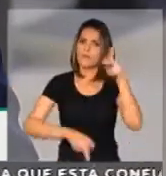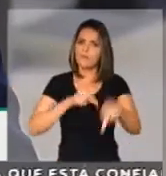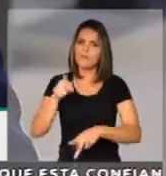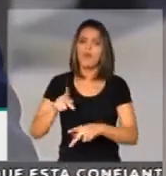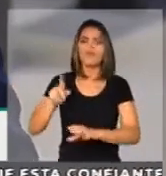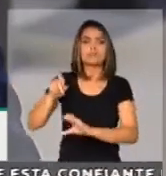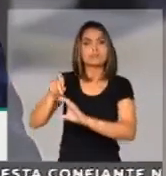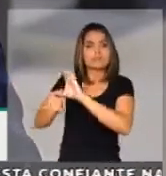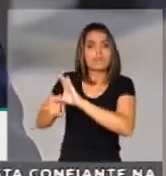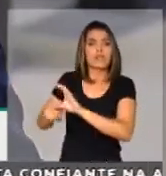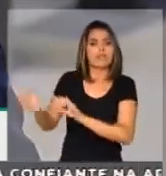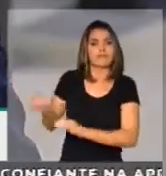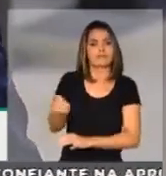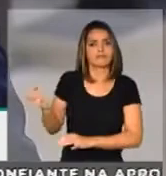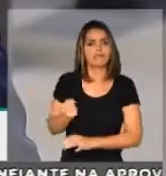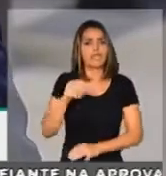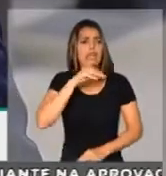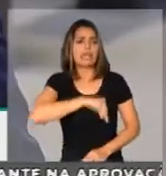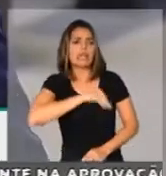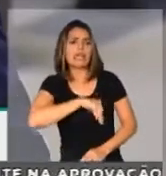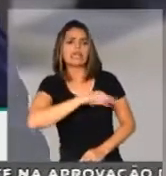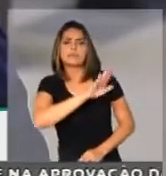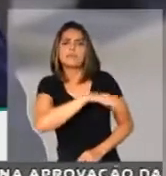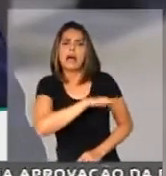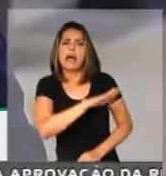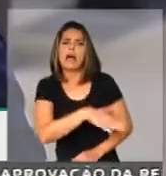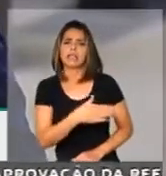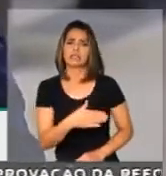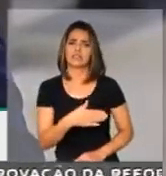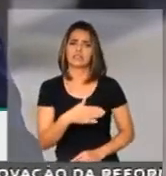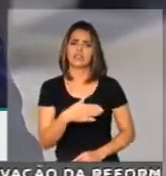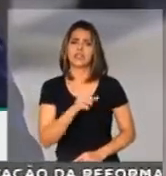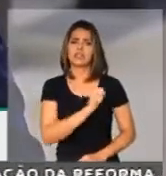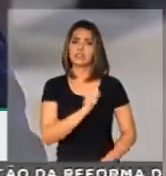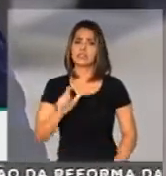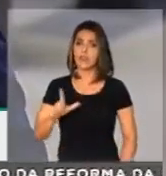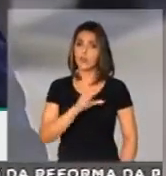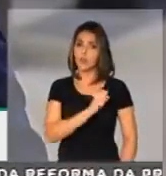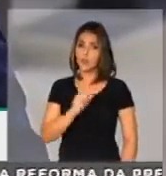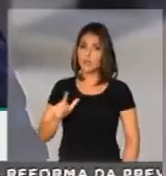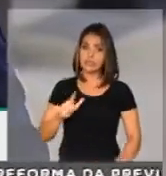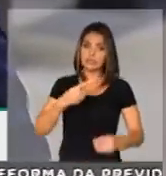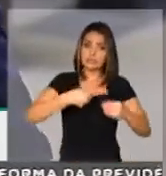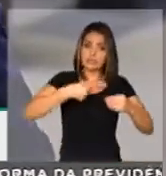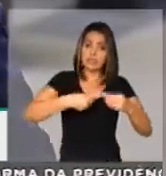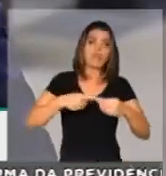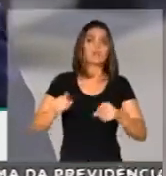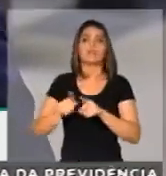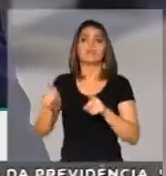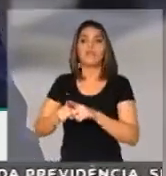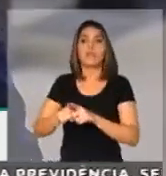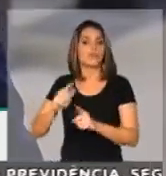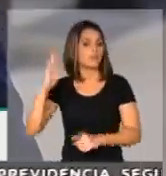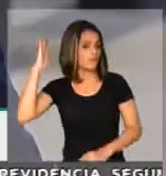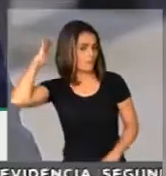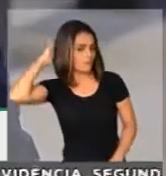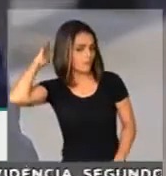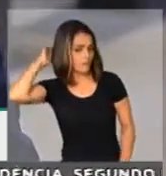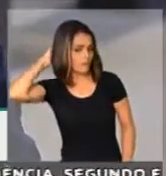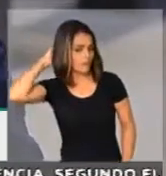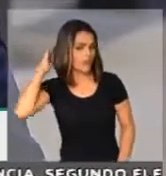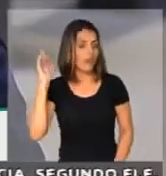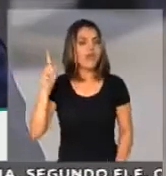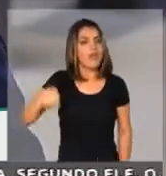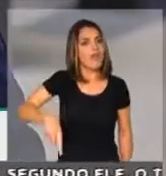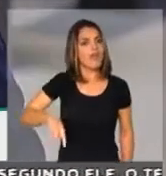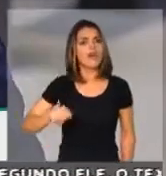muito baixa, tanto São Luís quanto Belém e os estados irmãos do Grão-Pará e Maranhão tradicional,